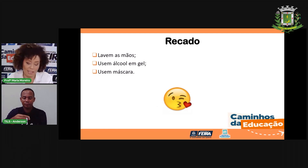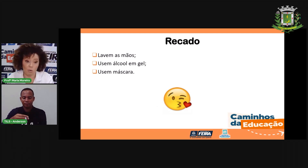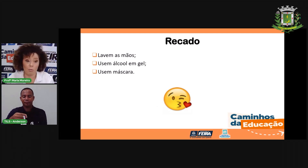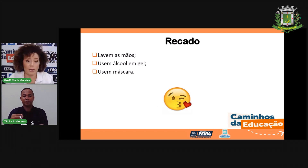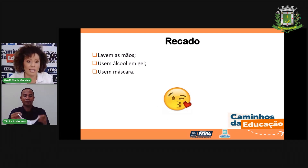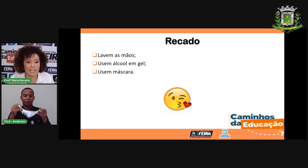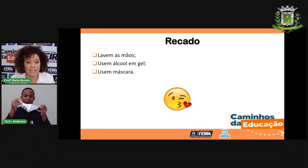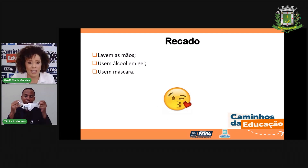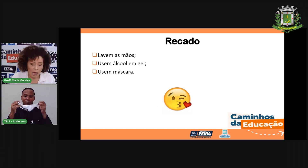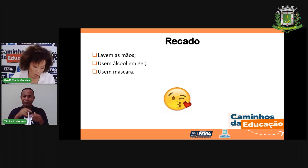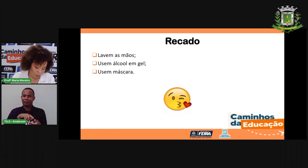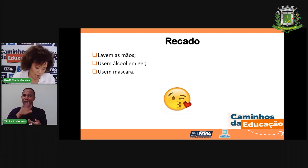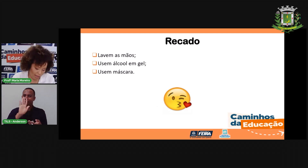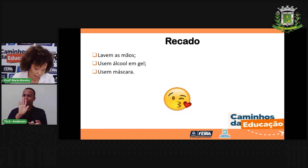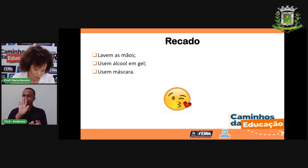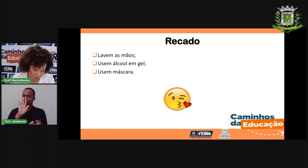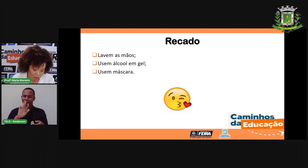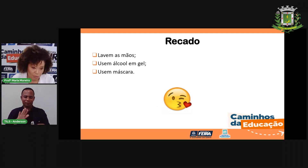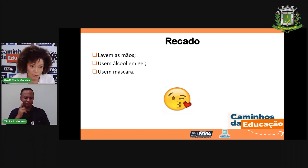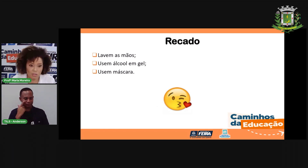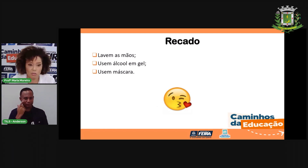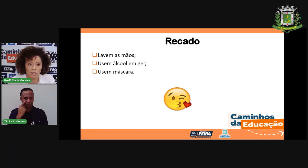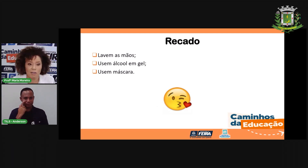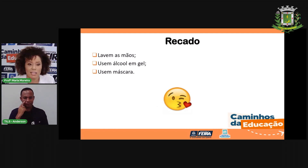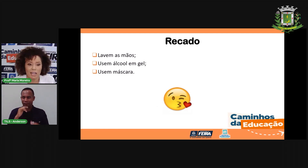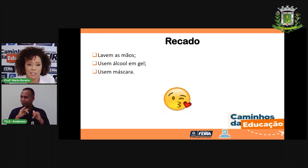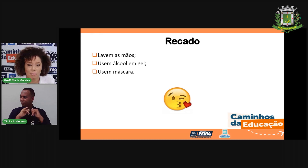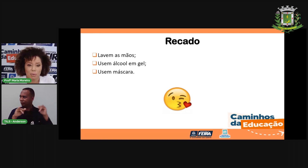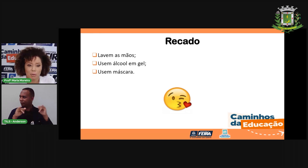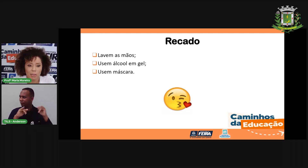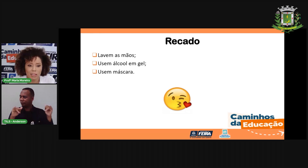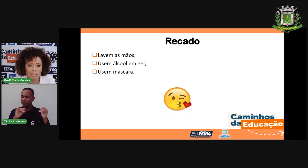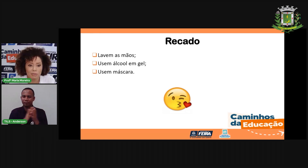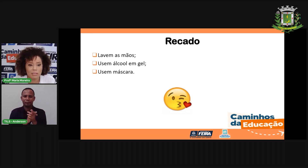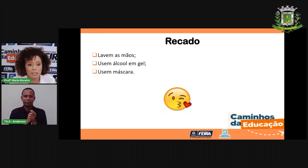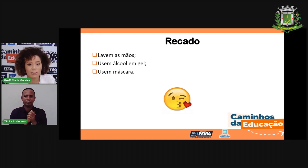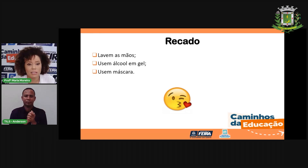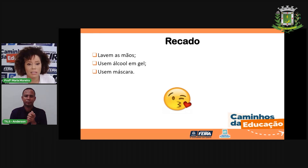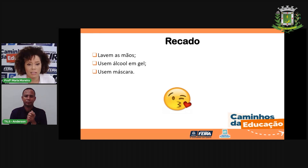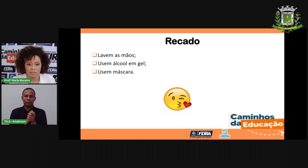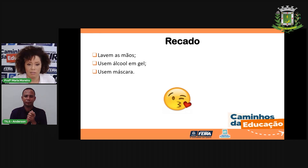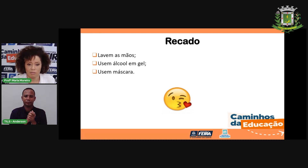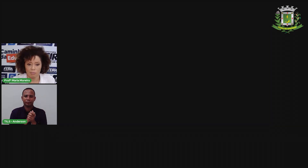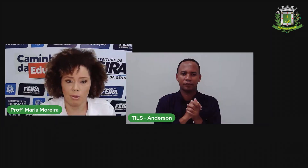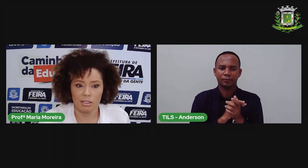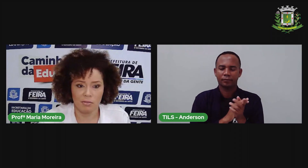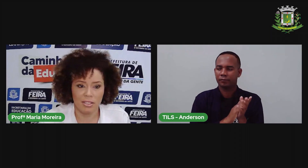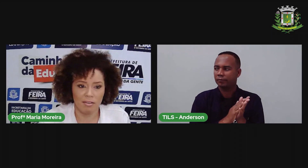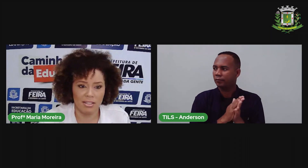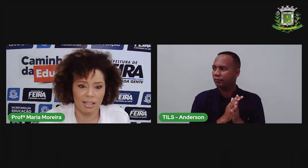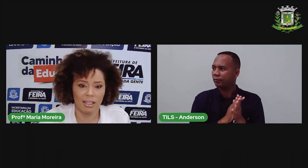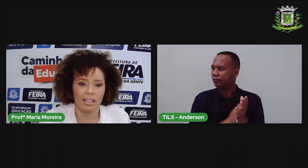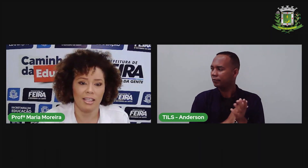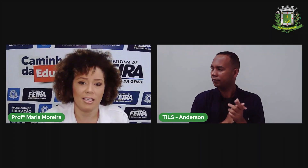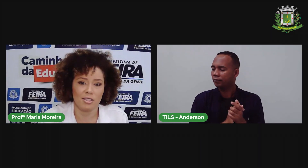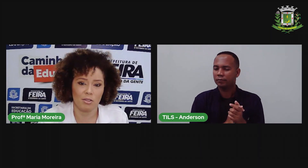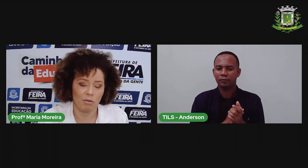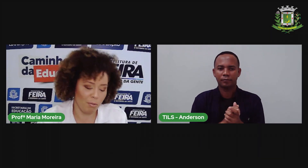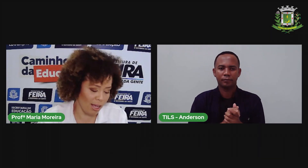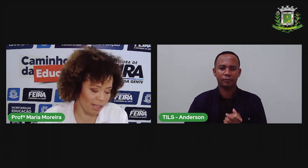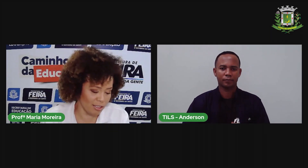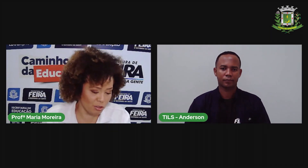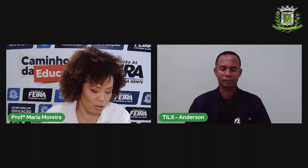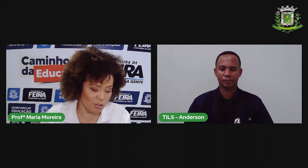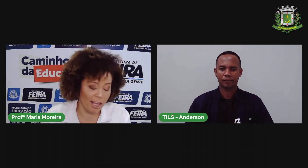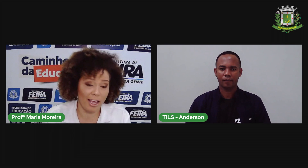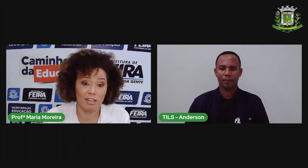vai passar alguns recadinhos. Deixa eu tirar o slide aqui por enquanto. Vamos lá, deixa eu ver se ele vai sair. Isso, vamos